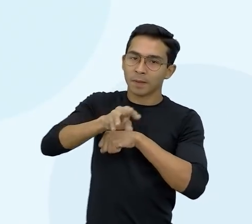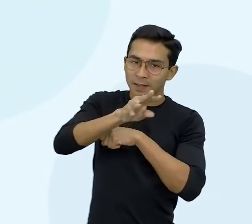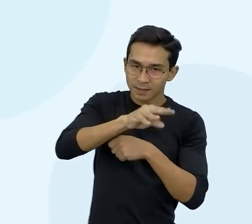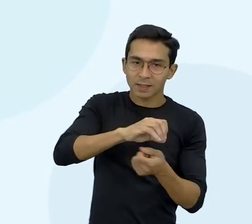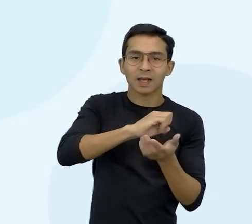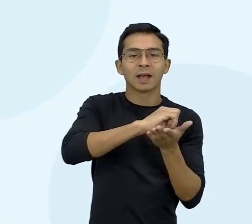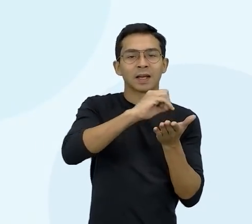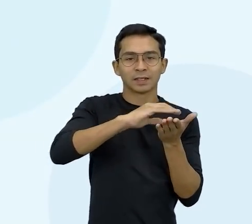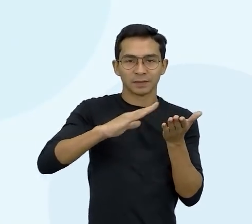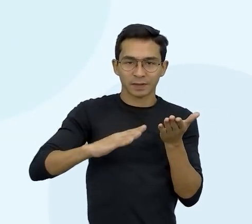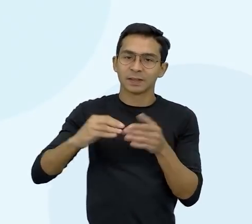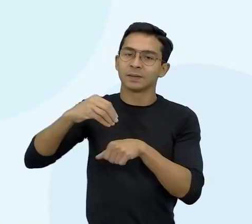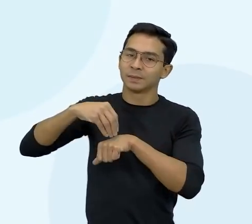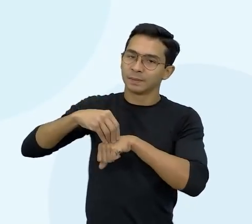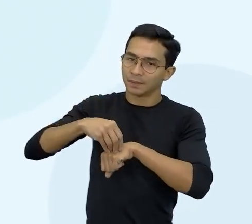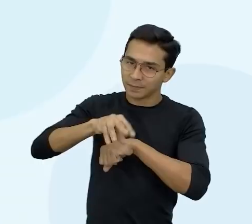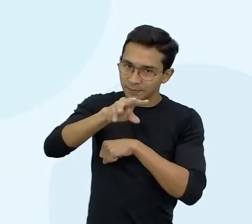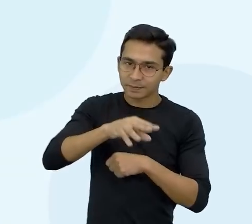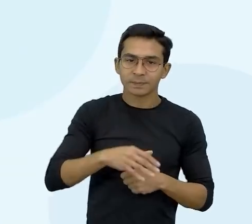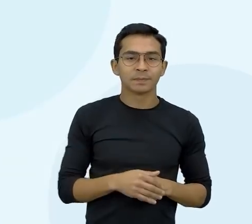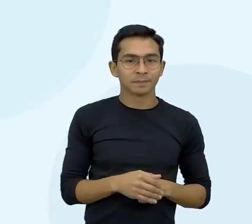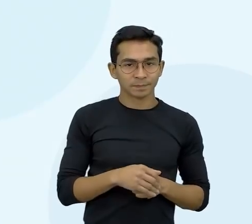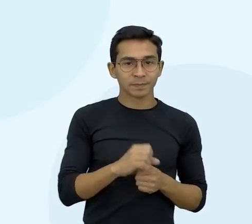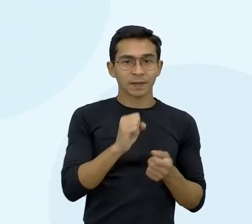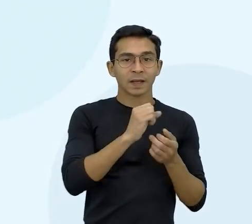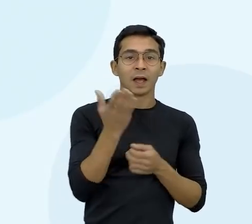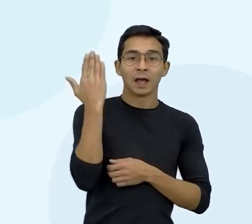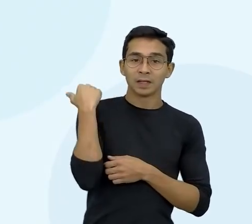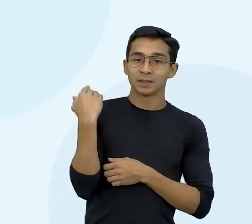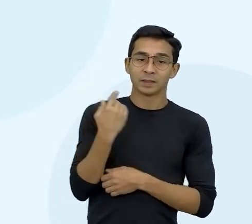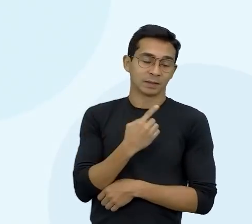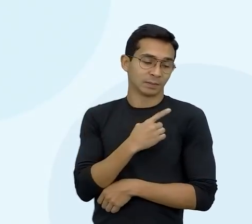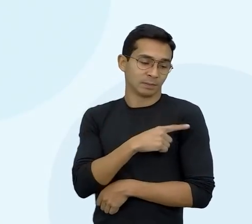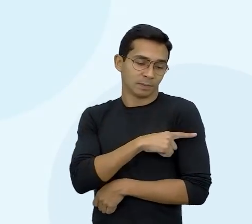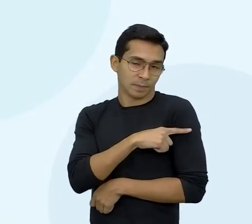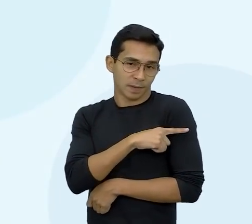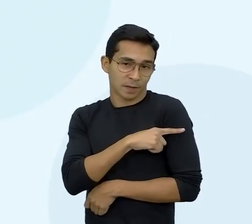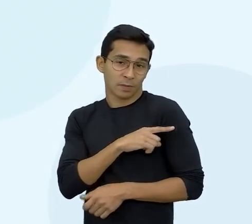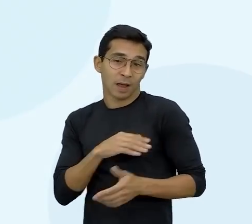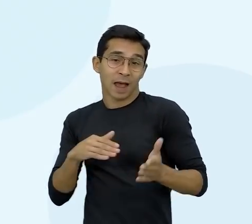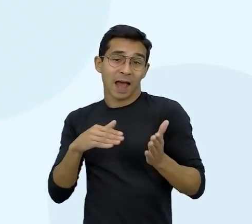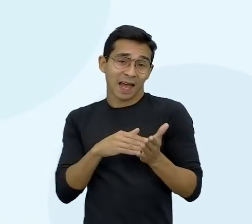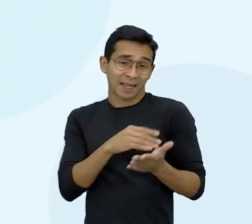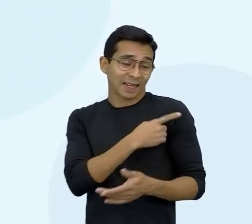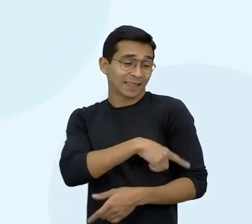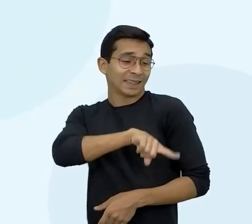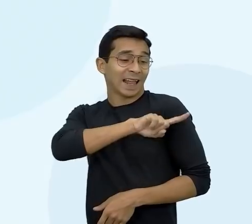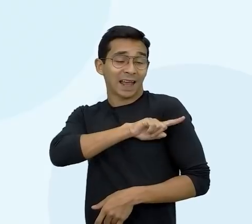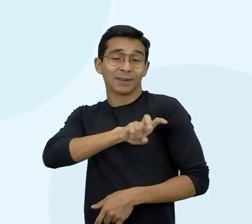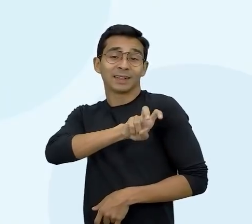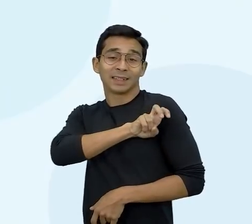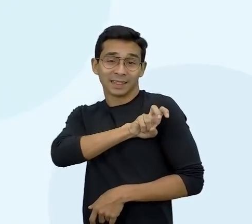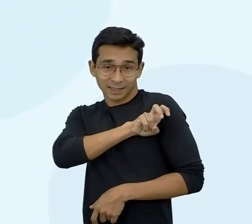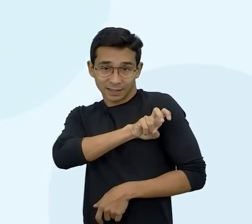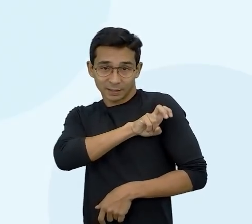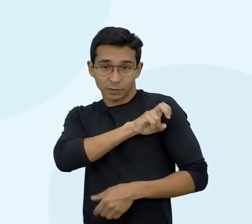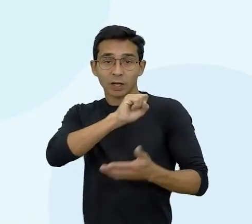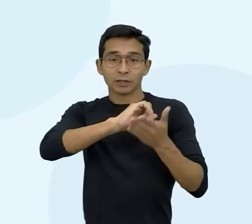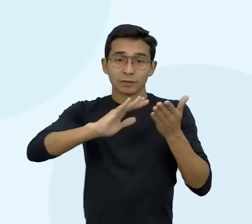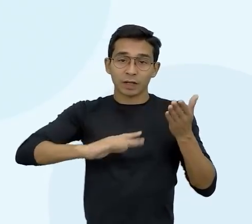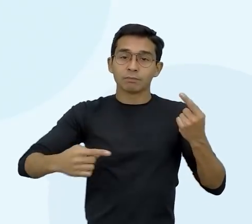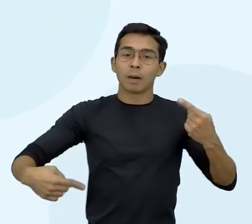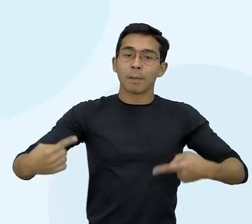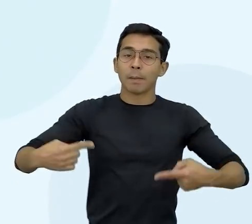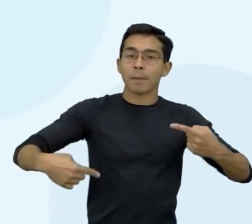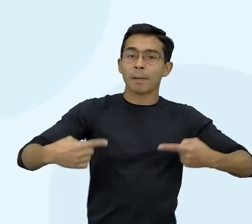serem desenvolvidas, discutir as atividades do 1º ao 5º ano que tenham como foco de trabalho o desenvolvimento da empatia das unidades 1